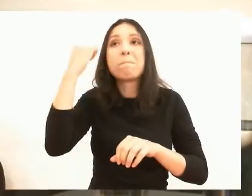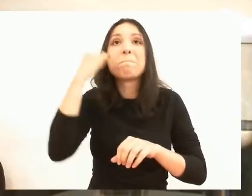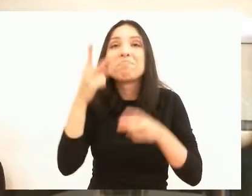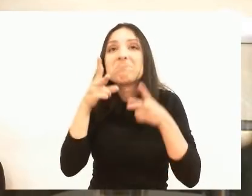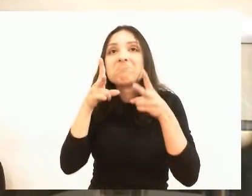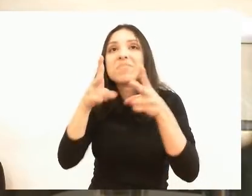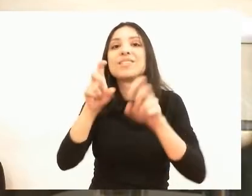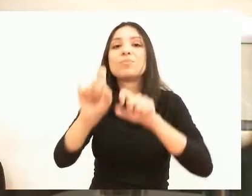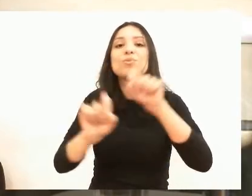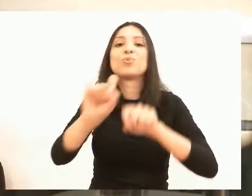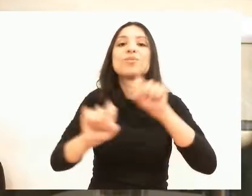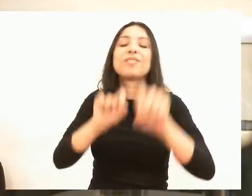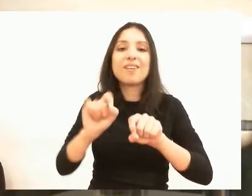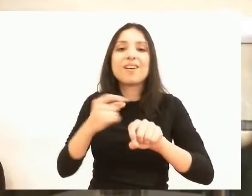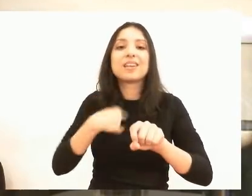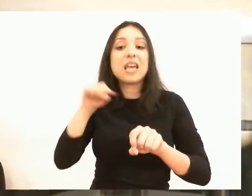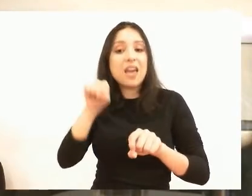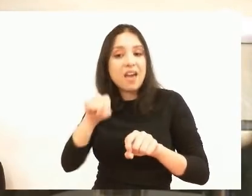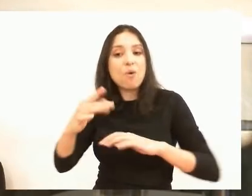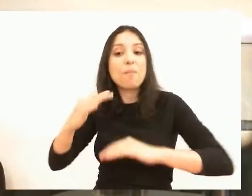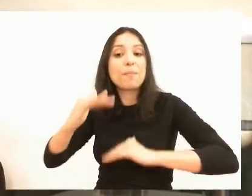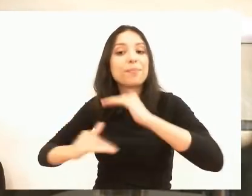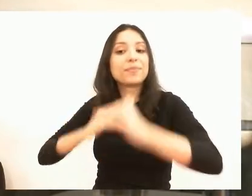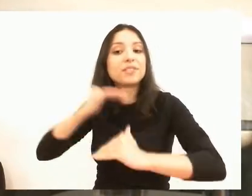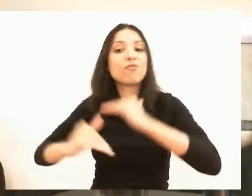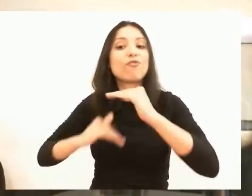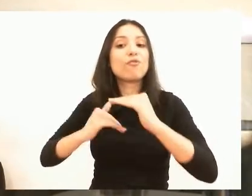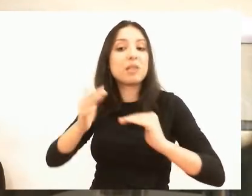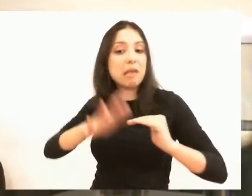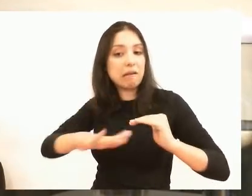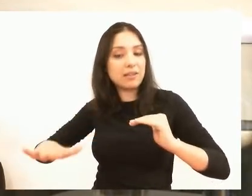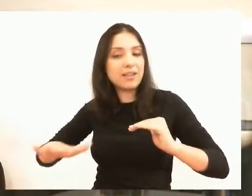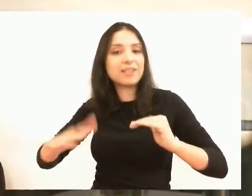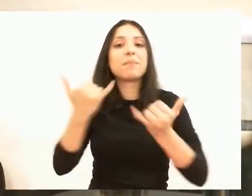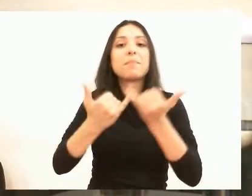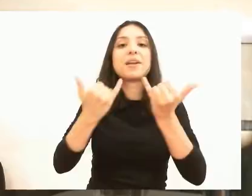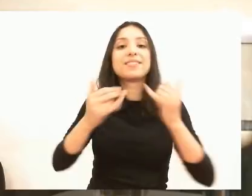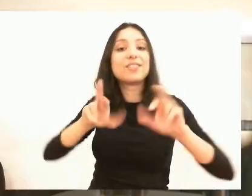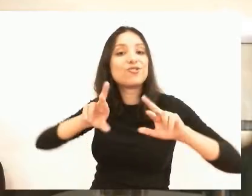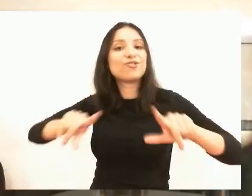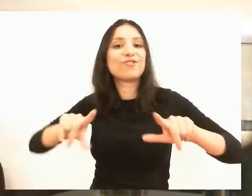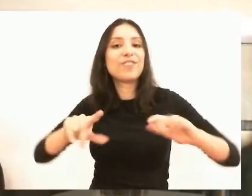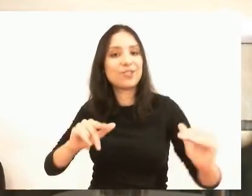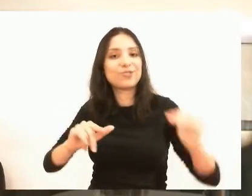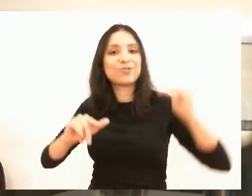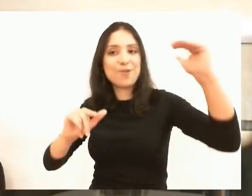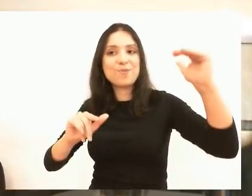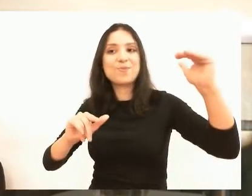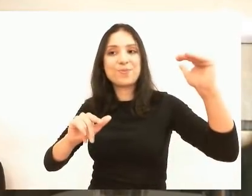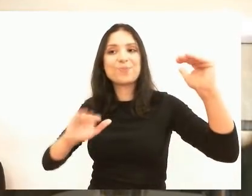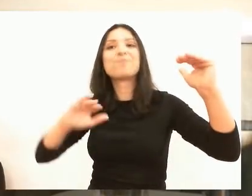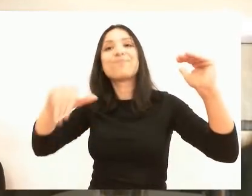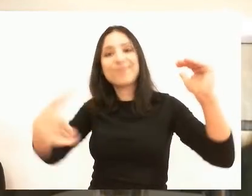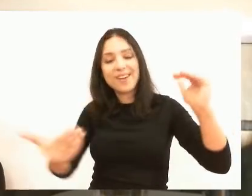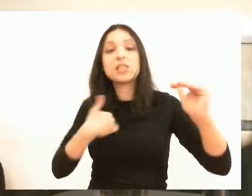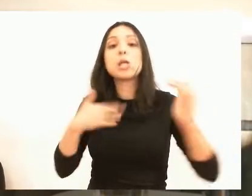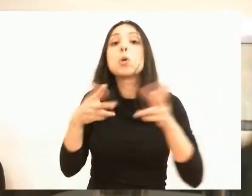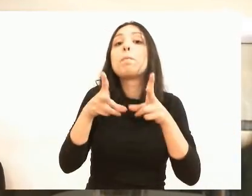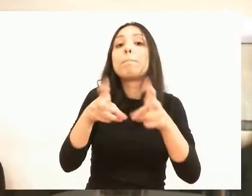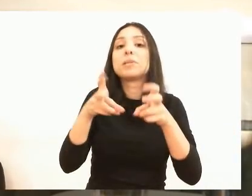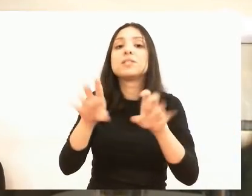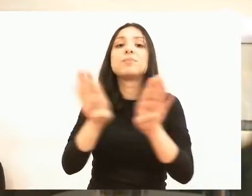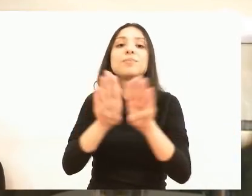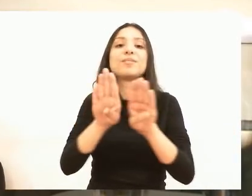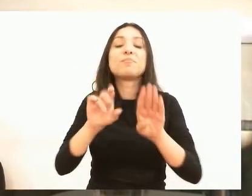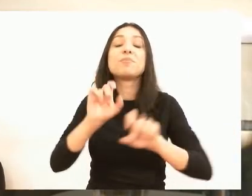e deve ser iluminado principalmente para o trabalho do adulto então eu fui reparando que